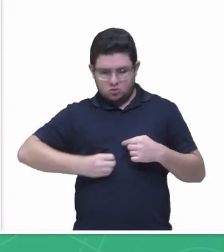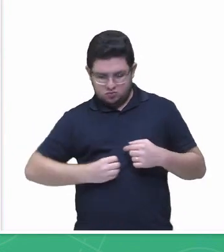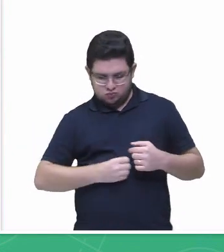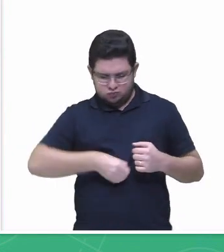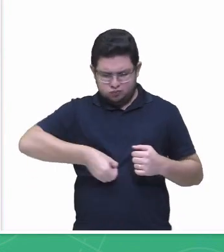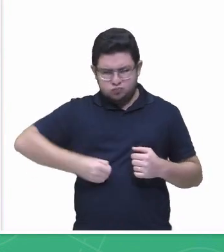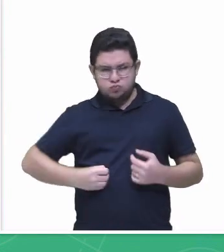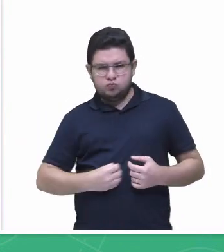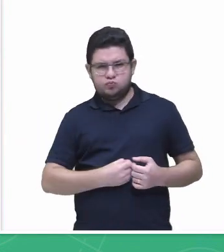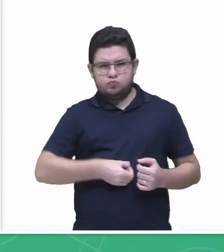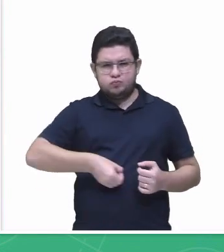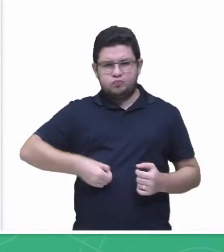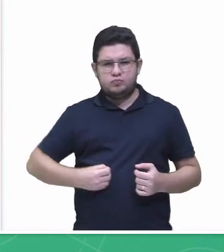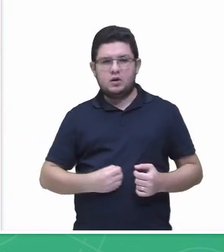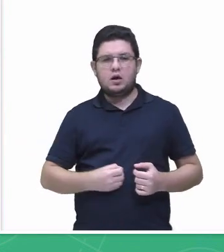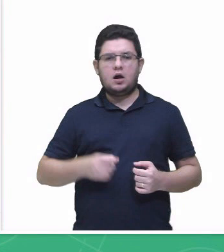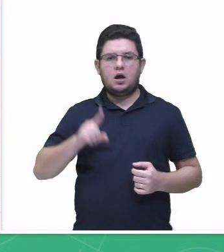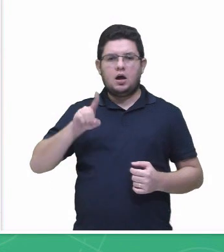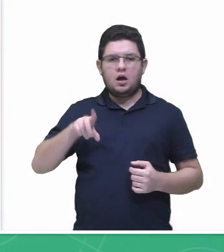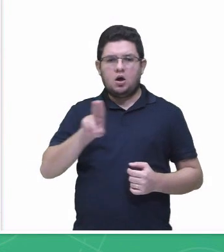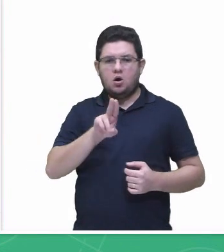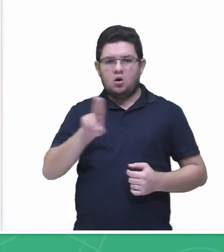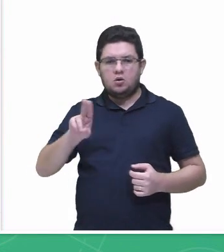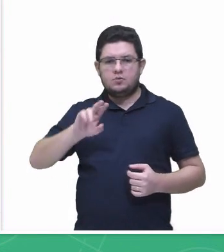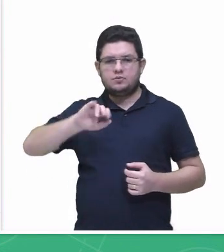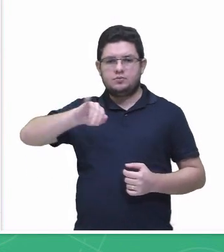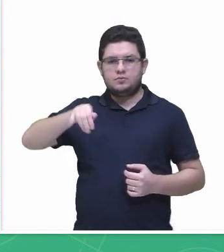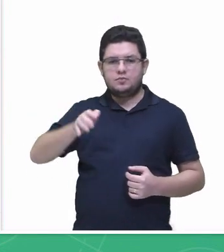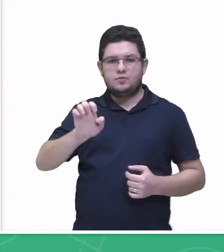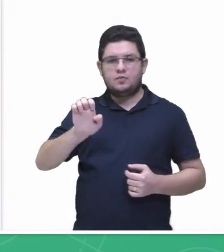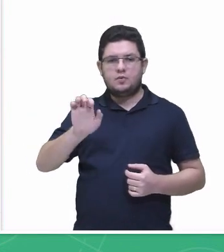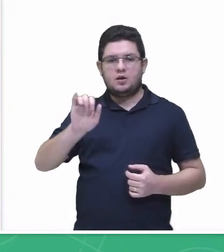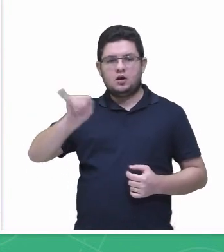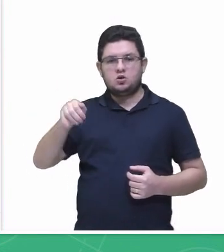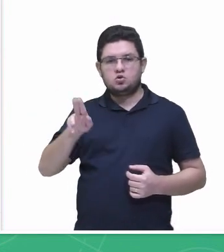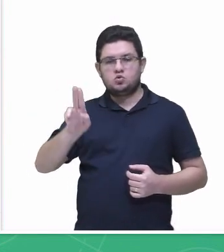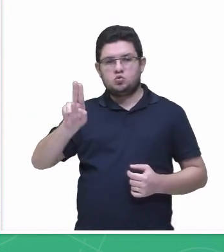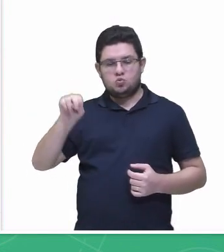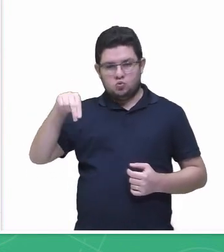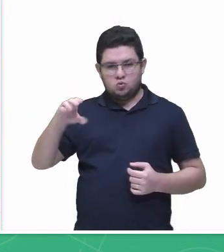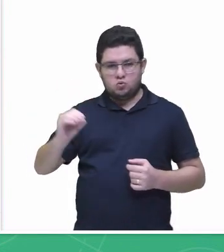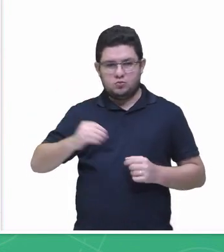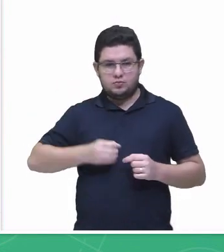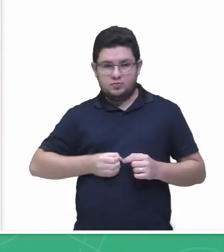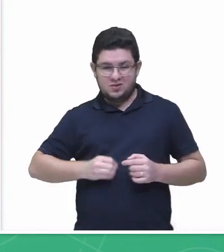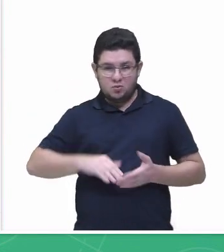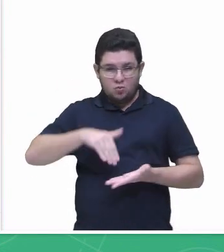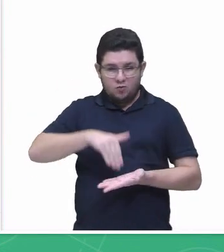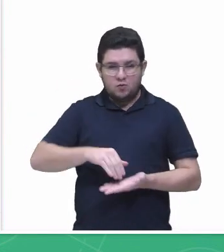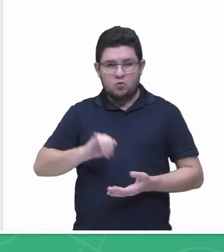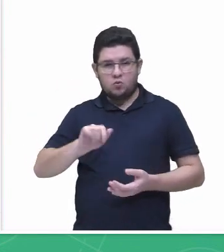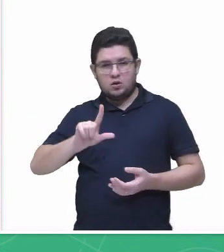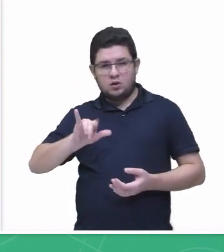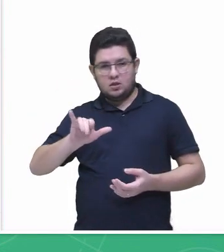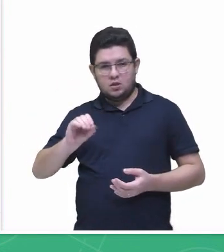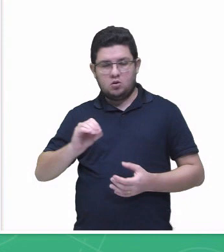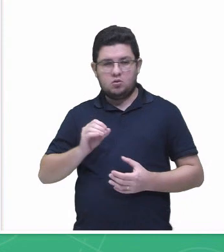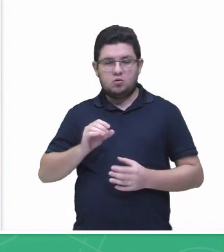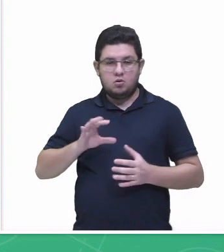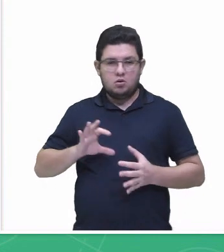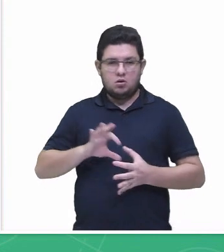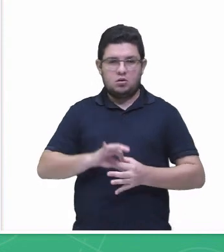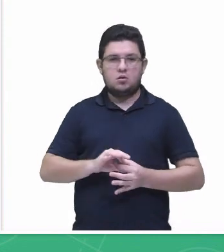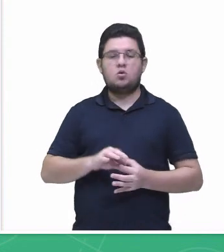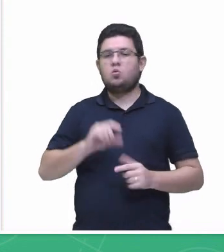parte mais extensa do intestino delgado, que é o jejuno. E por fim, a gente tem o íleo, que se liga no intestino grosso. Tá?